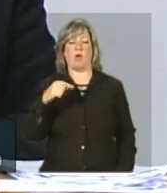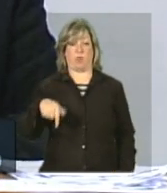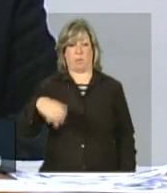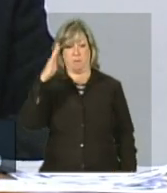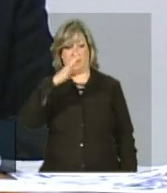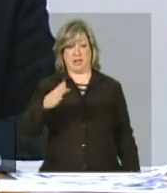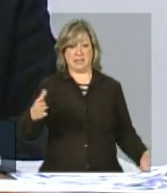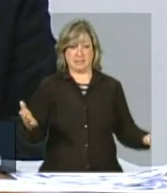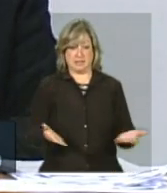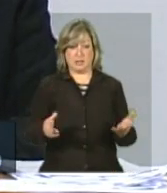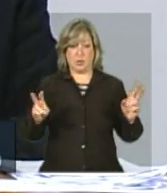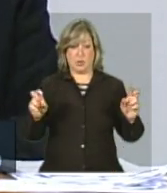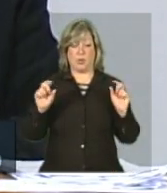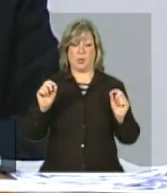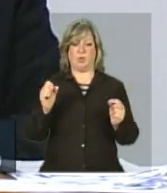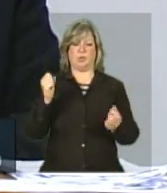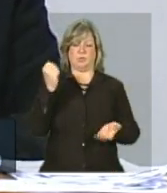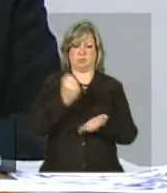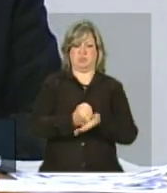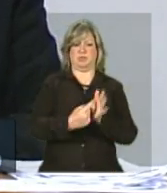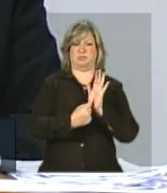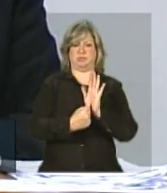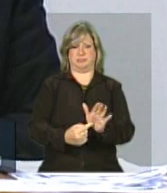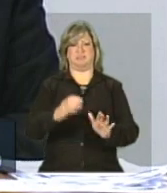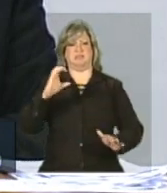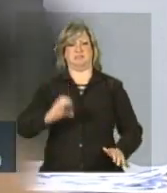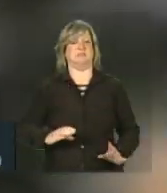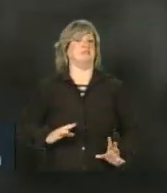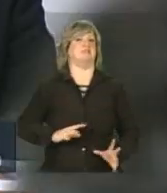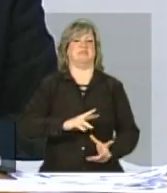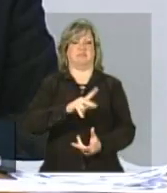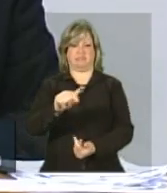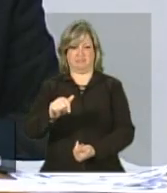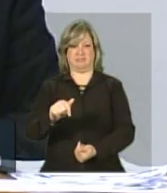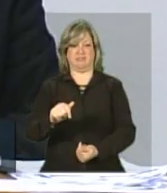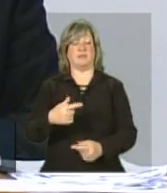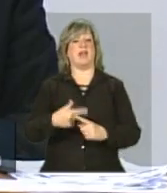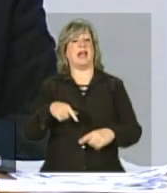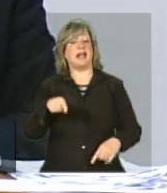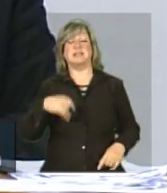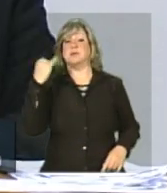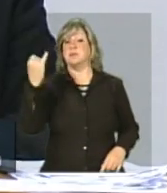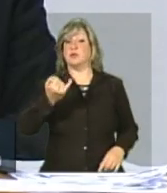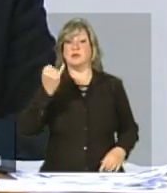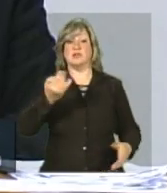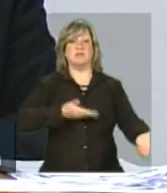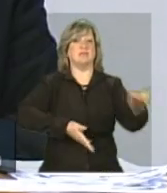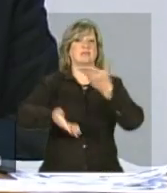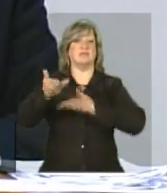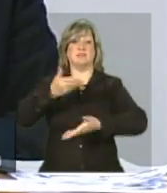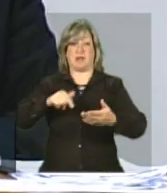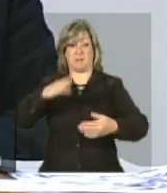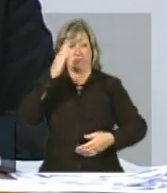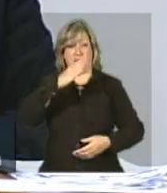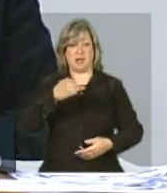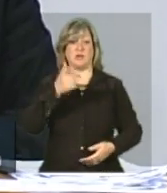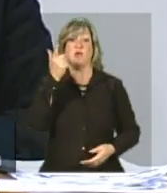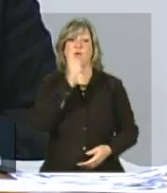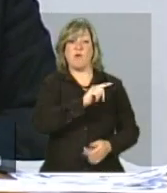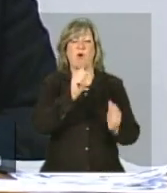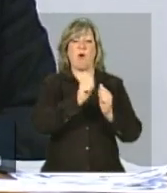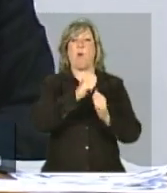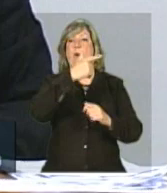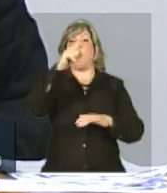sua cidadania internacional. Eu falo isso porque é uma agenda muito importante que o país conquistou, que o país